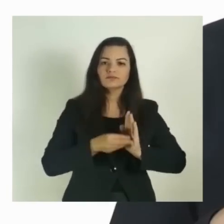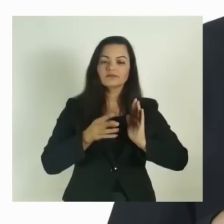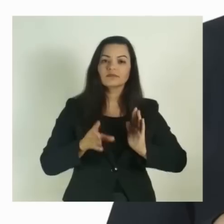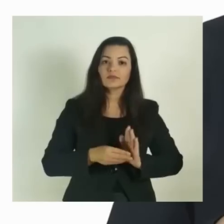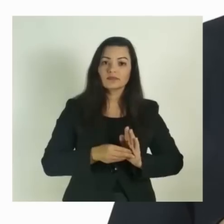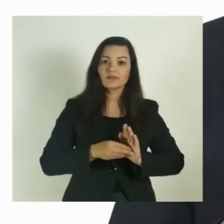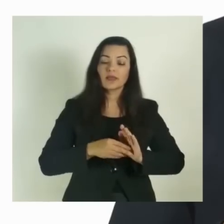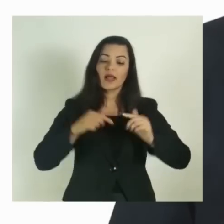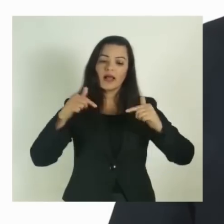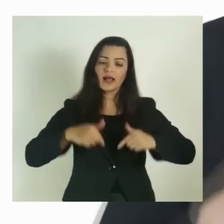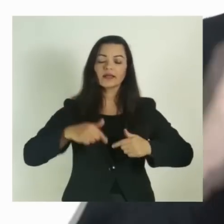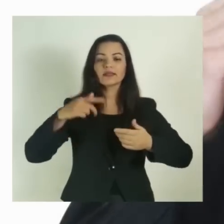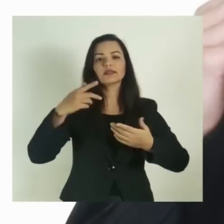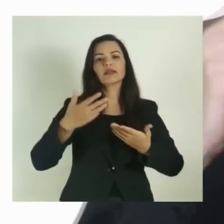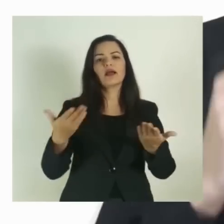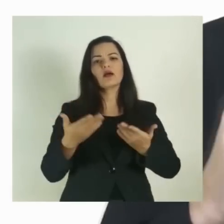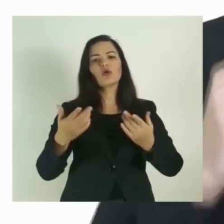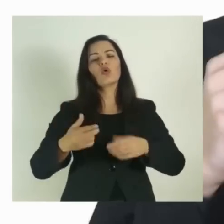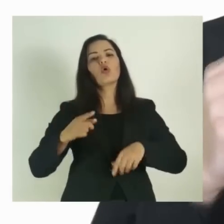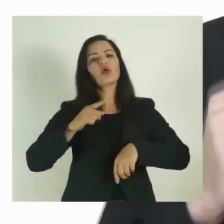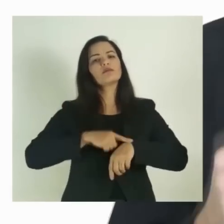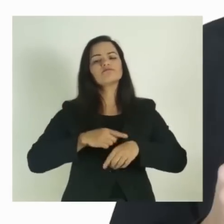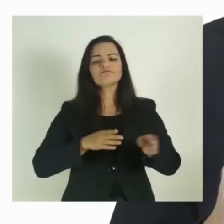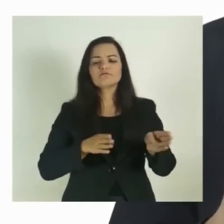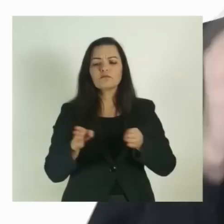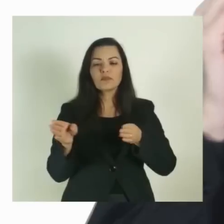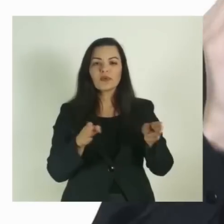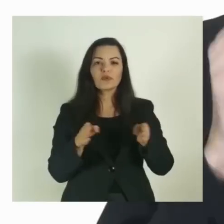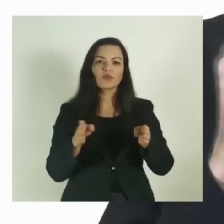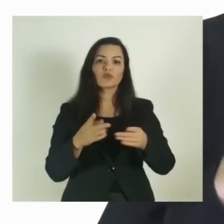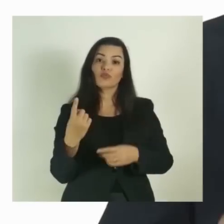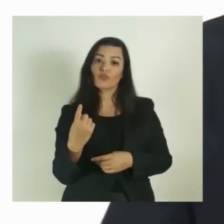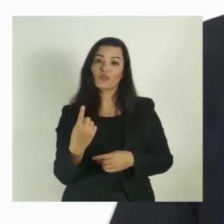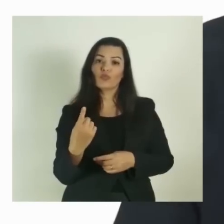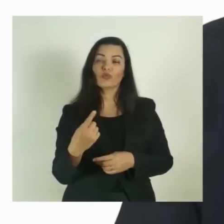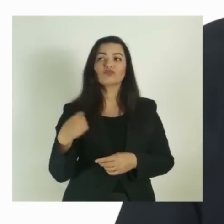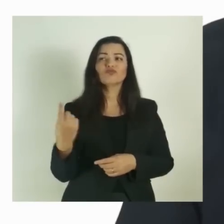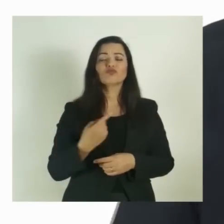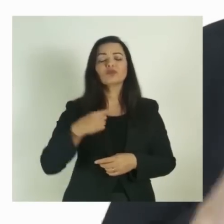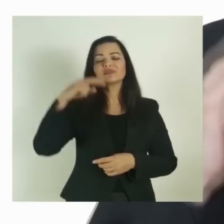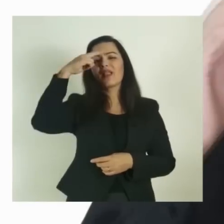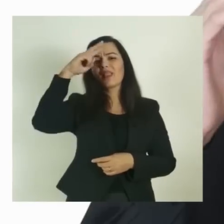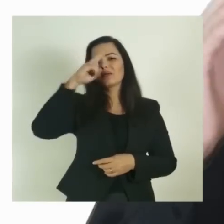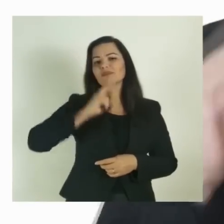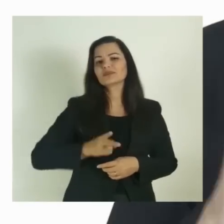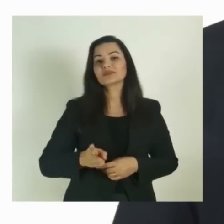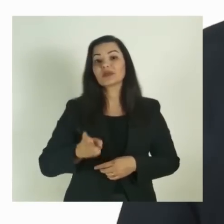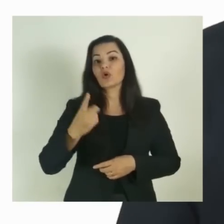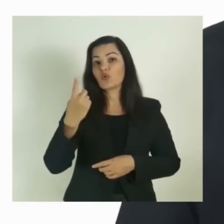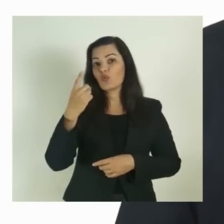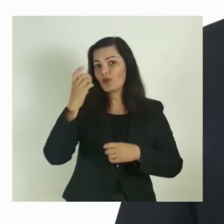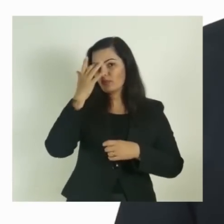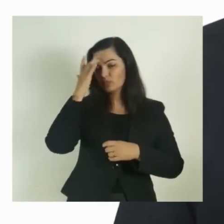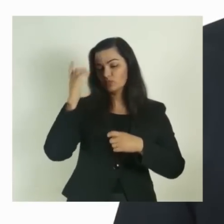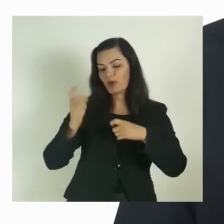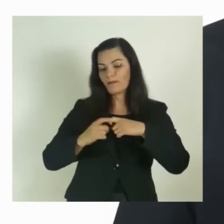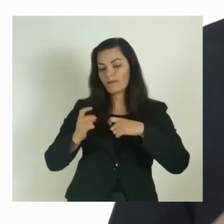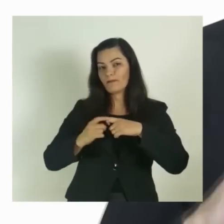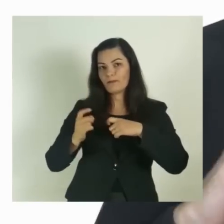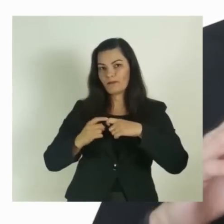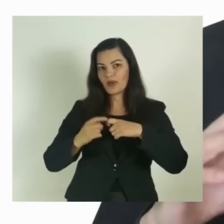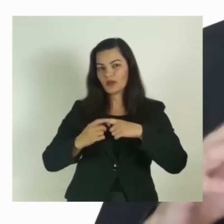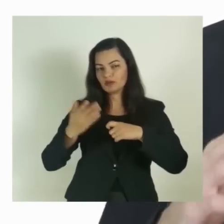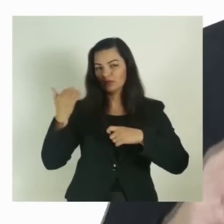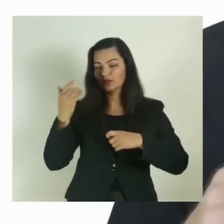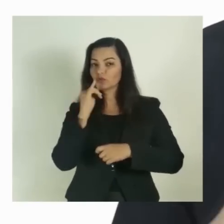será lembrado em nossa história por muito tempo. Um sábio médico dizia que a melhor forma de você tratar uma doença